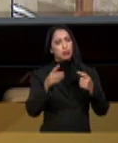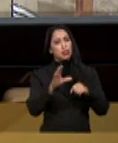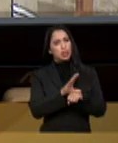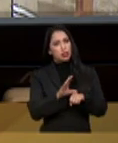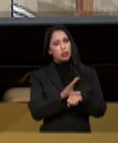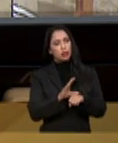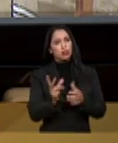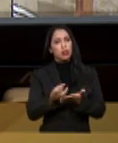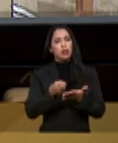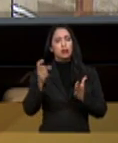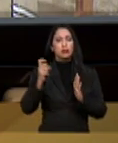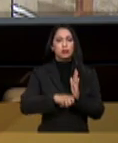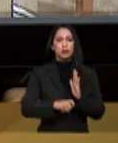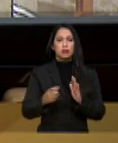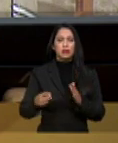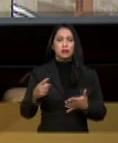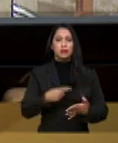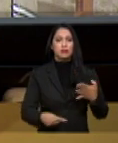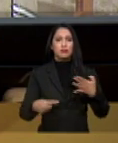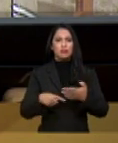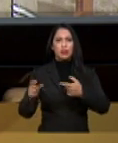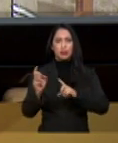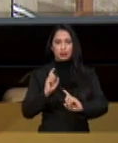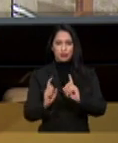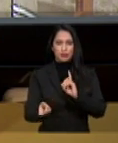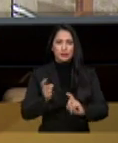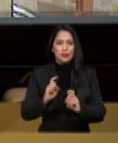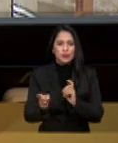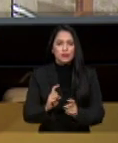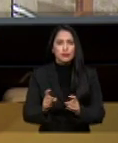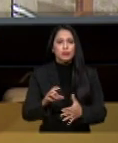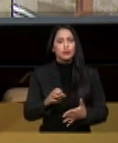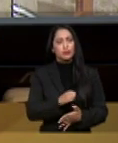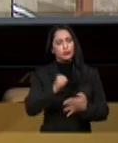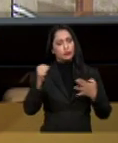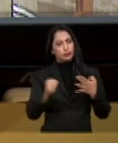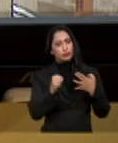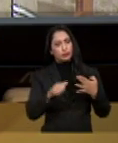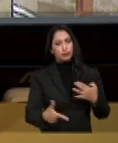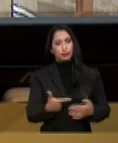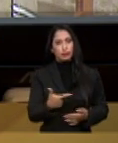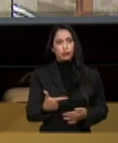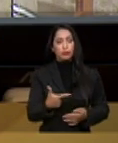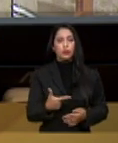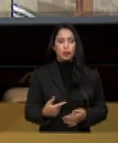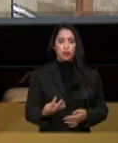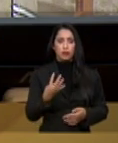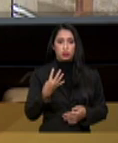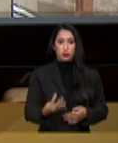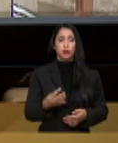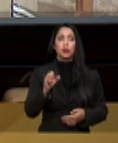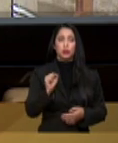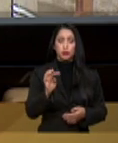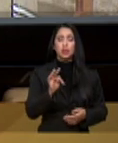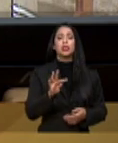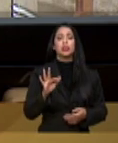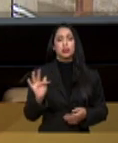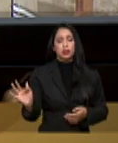crédito tributário na instância administrativa. A súmula vinculante 24 deste Supremo Tribunal Federal,